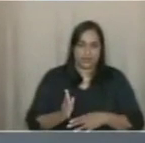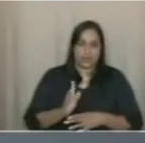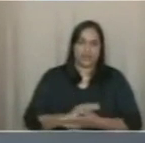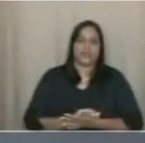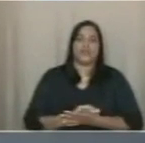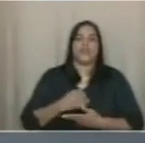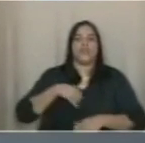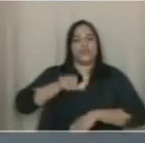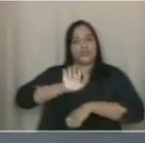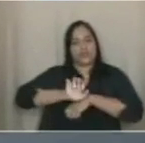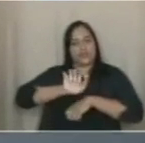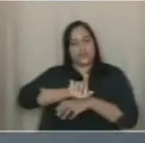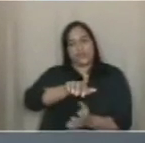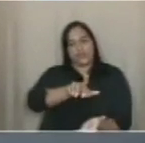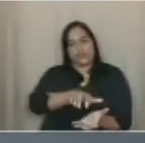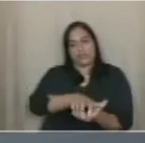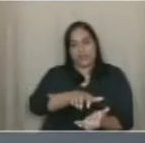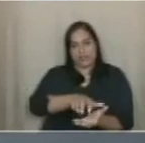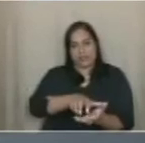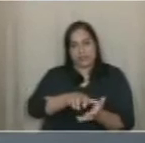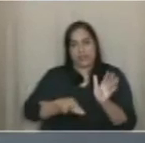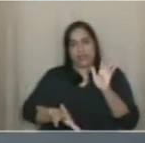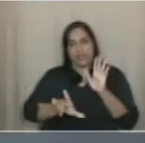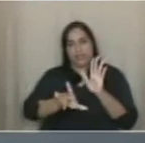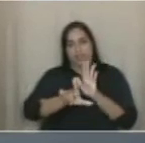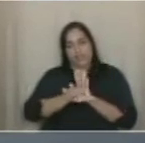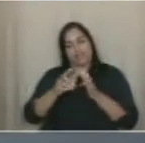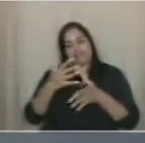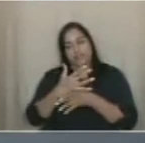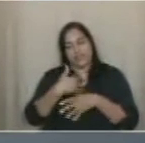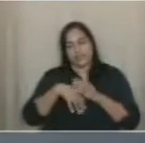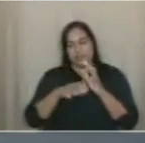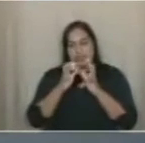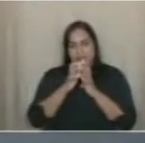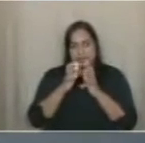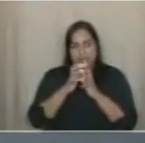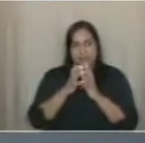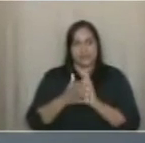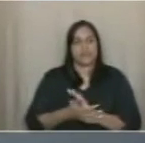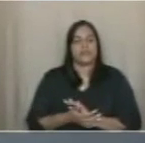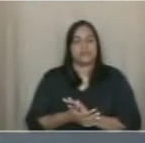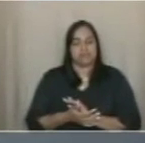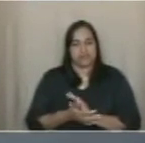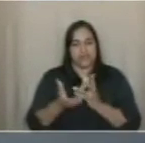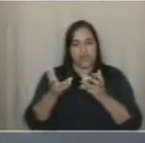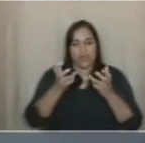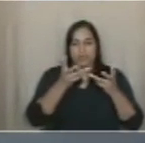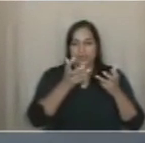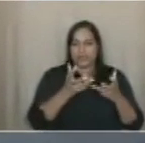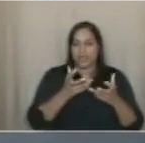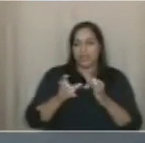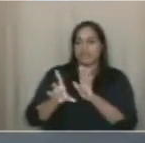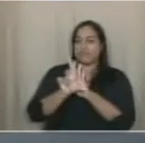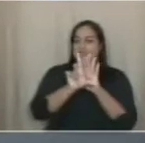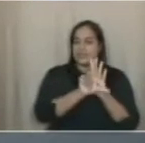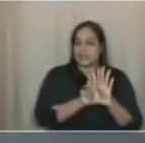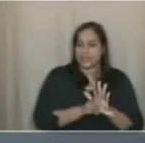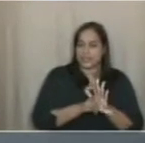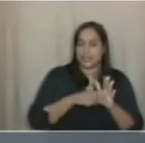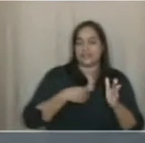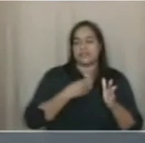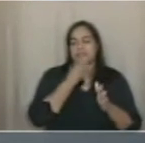do estado de Pernambuco a Lei Orgânica do Município do Recife observar as demais leis